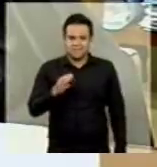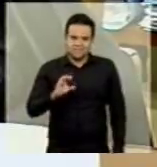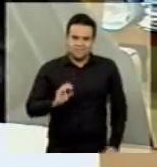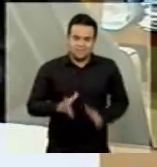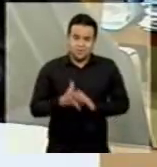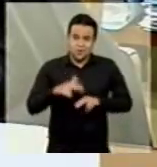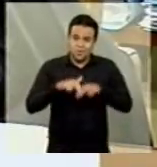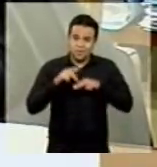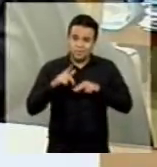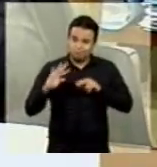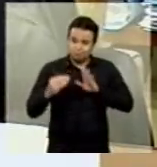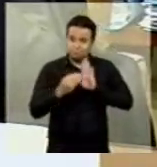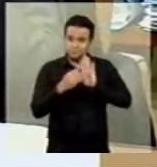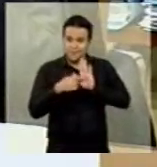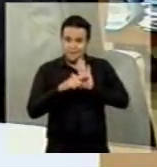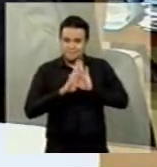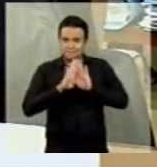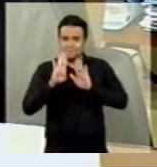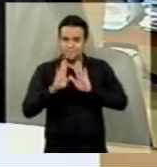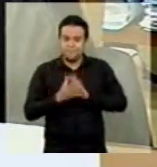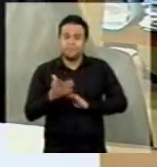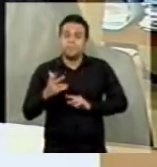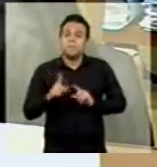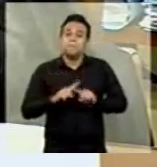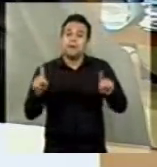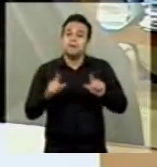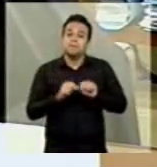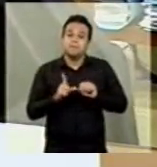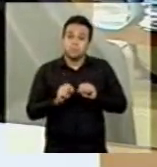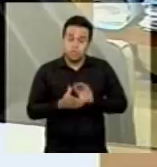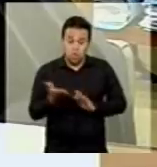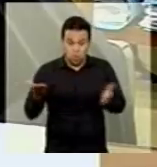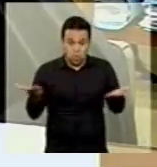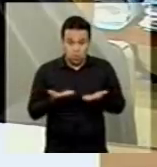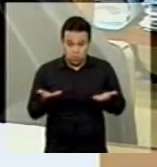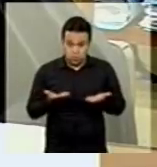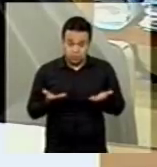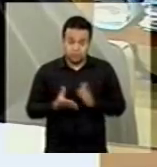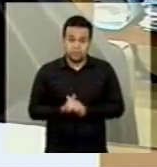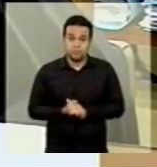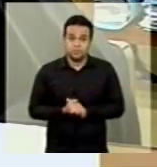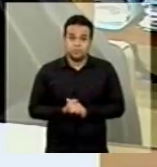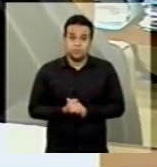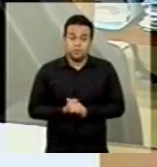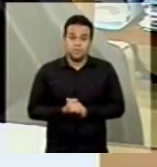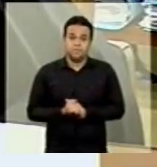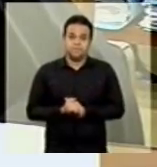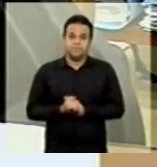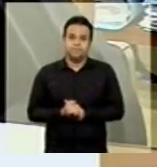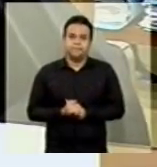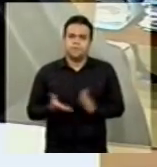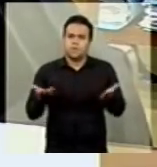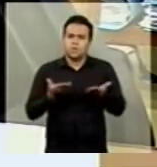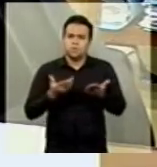isso em caráter subsidiário. Mas o que se diz? Que hoje existem algo em torno de mais de